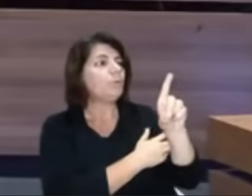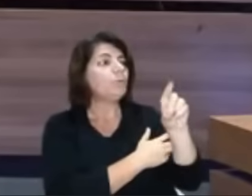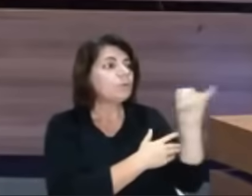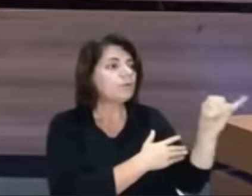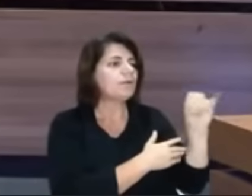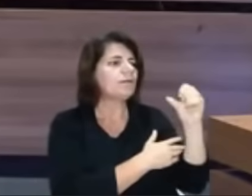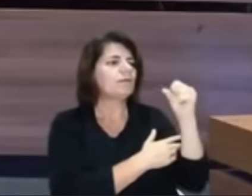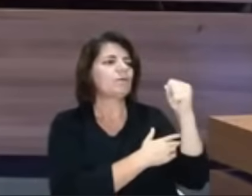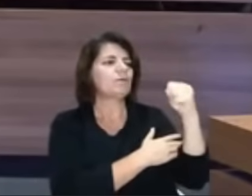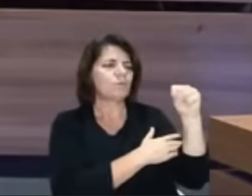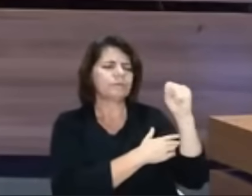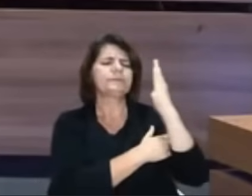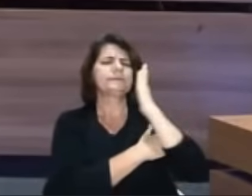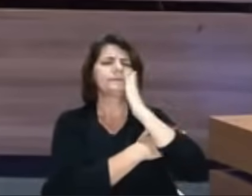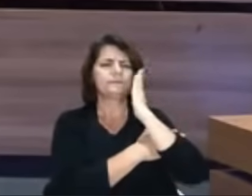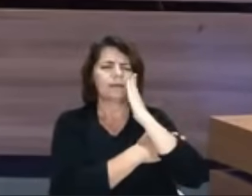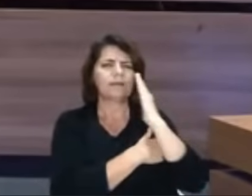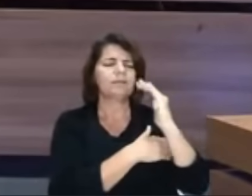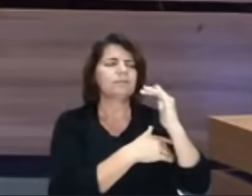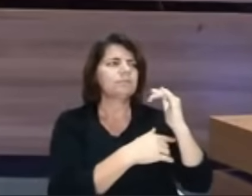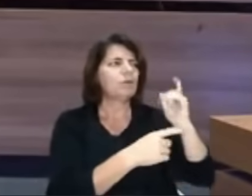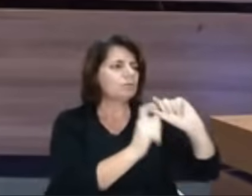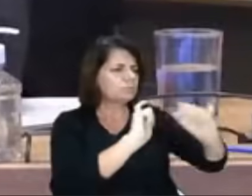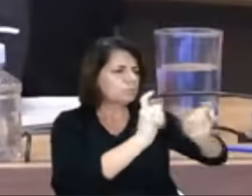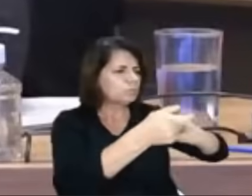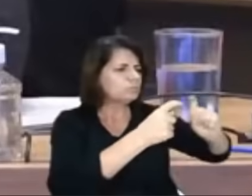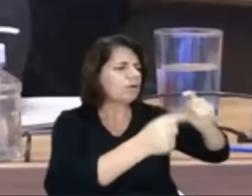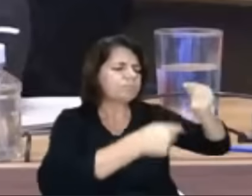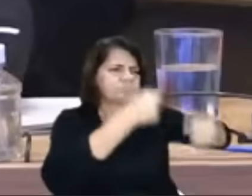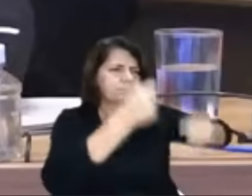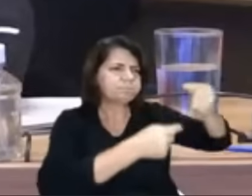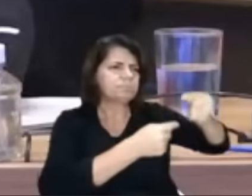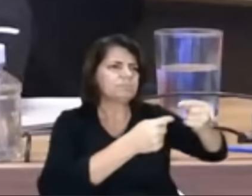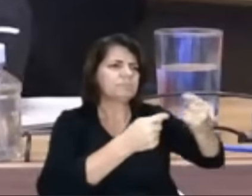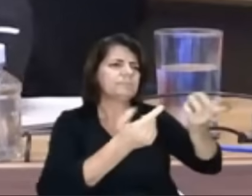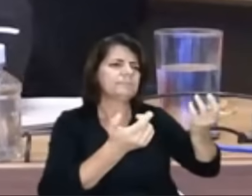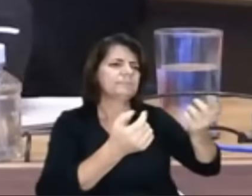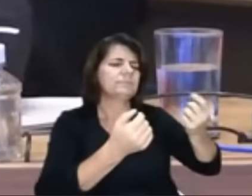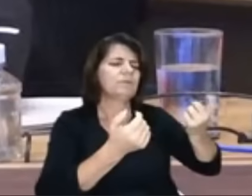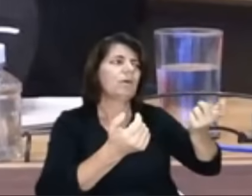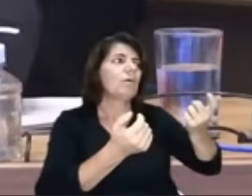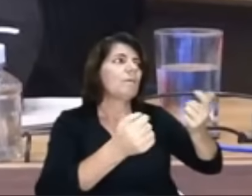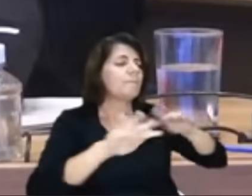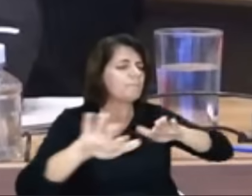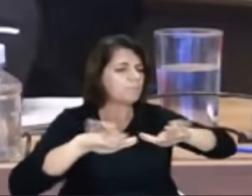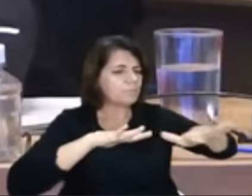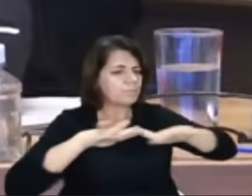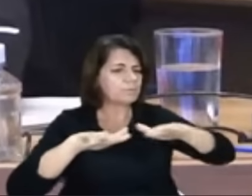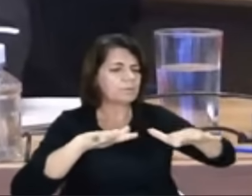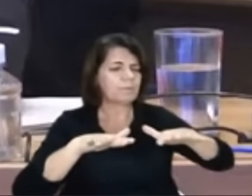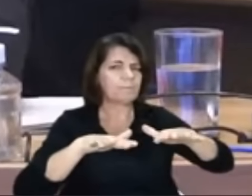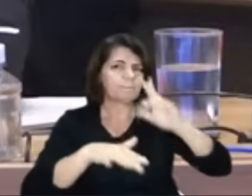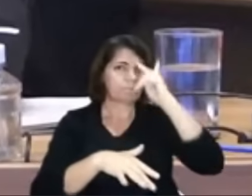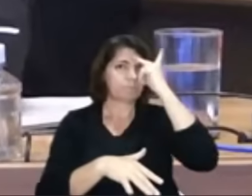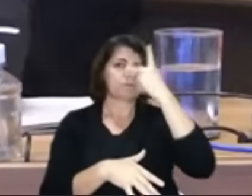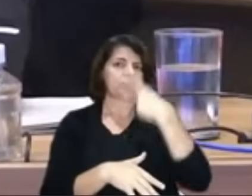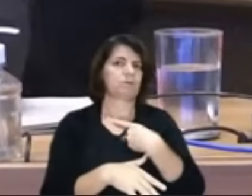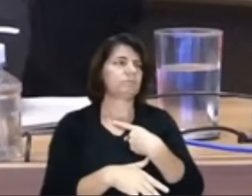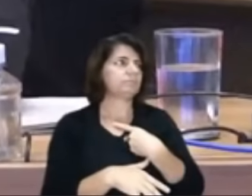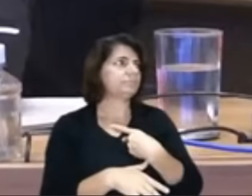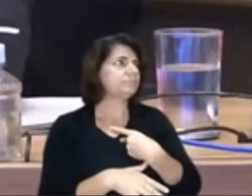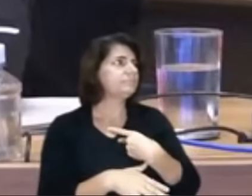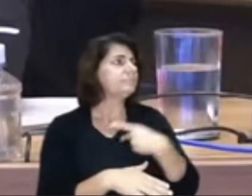que a gente tá aqui fazendo uma discussão que tem a ver também com paixões e mobilizações motivações pessoais né Existem algumas